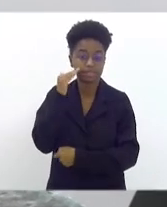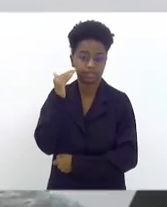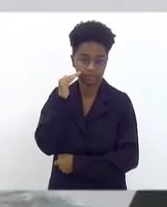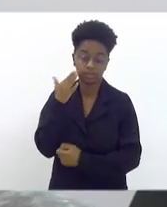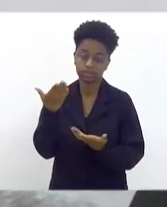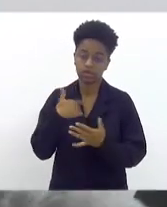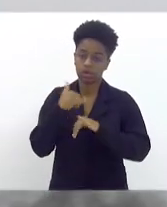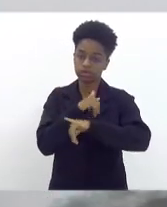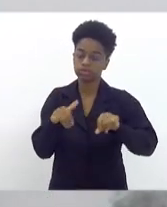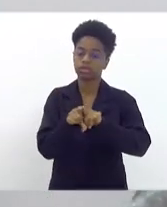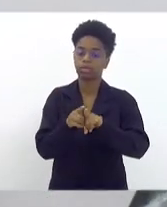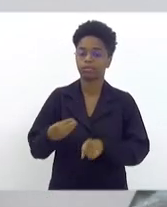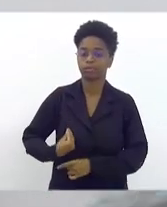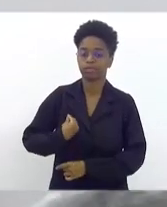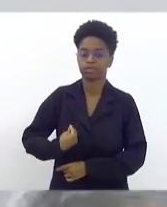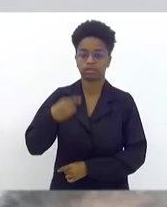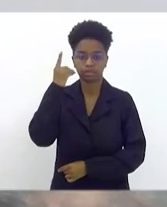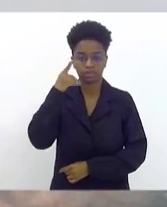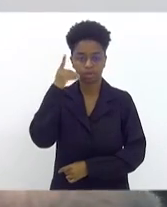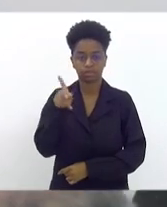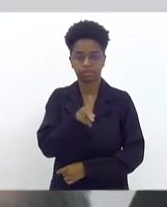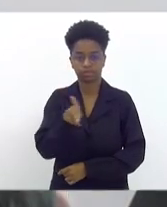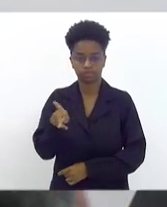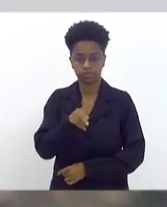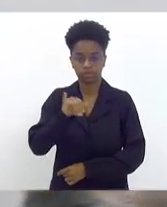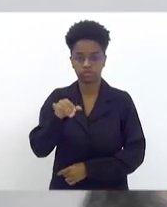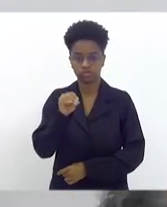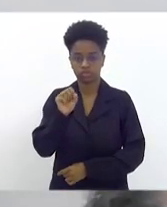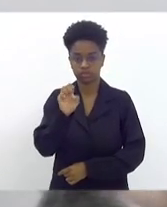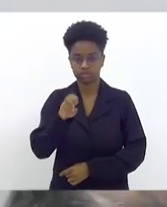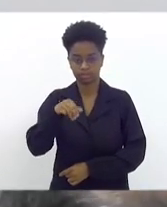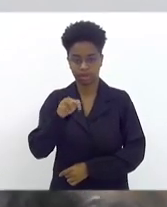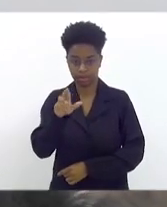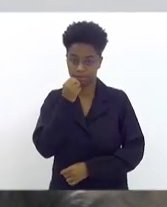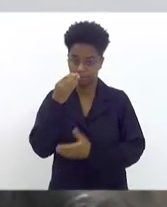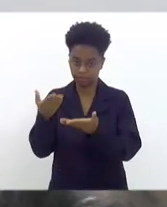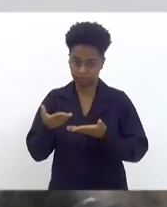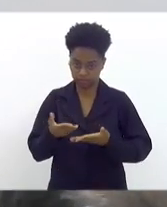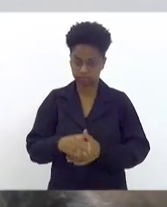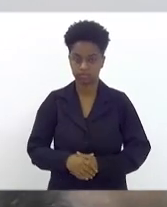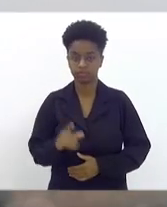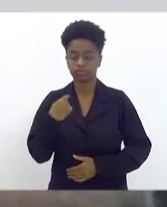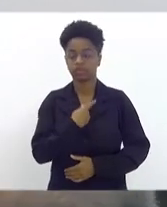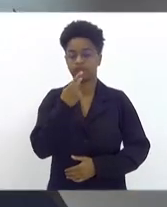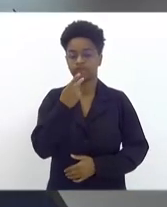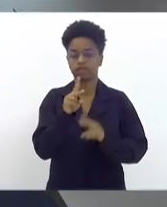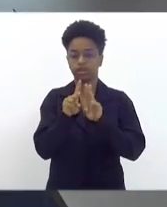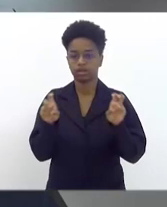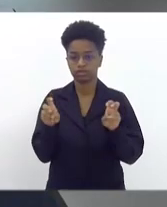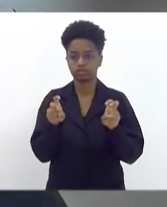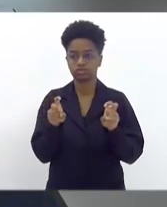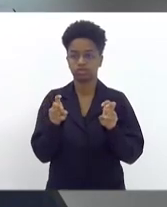Gostaria de anunciar também a presença do nobre deputado professor Josemar, muito bem-vindo. A gente está falando sobre